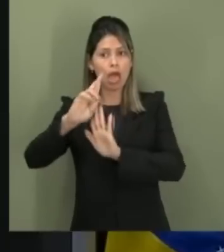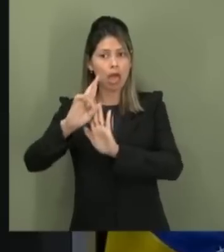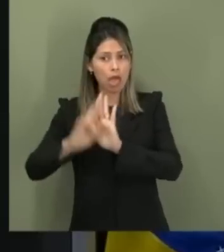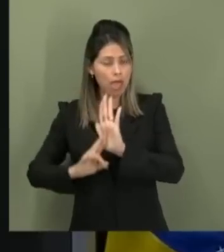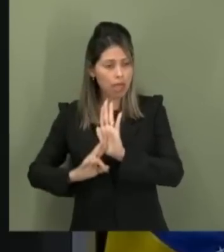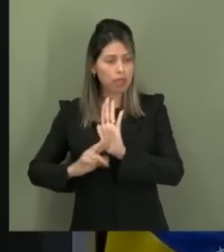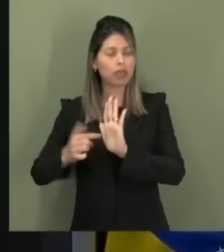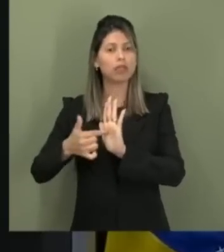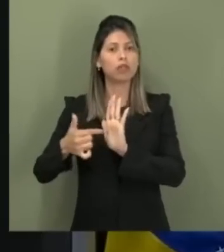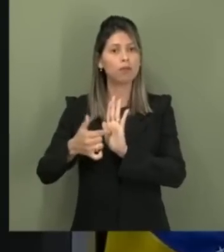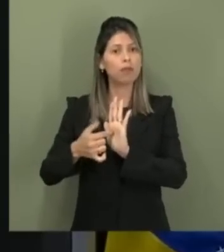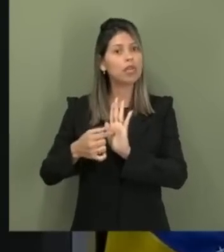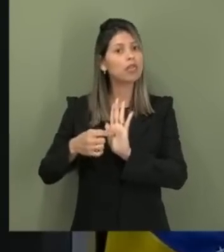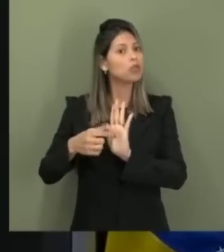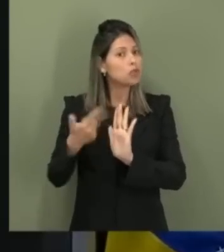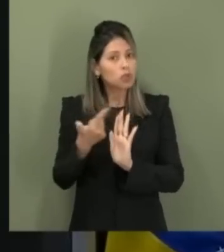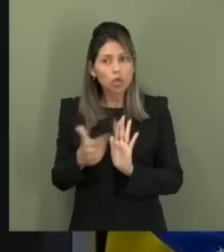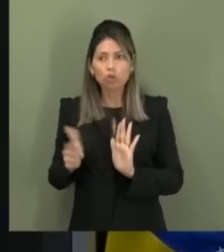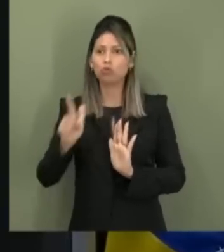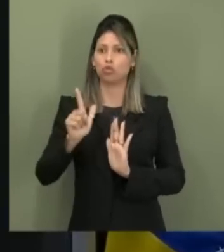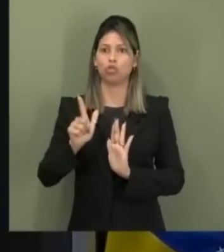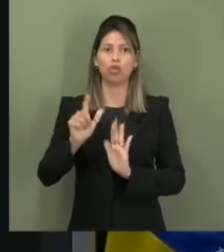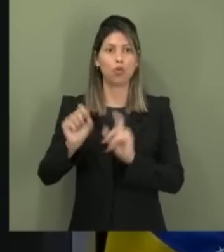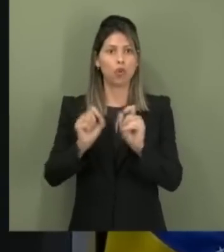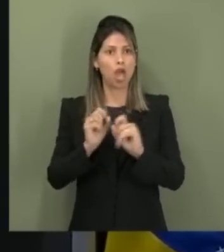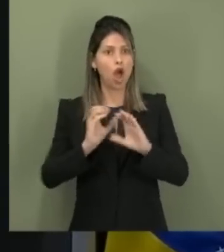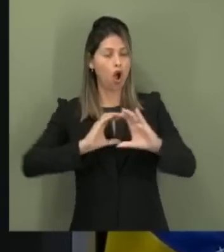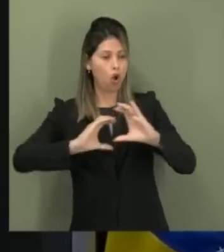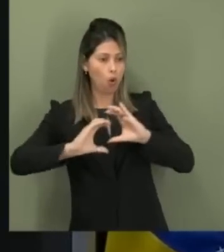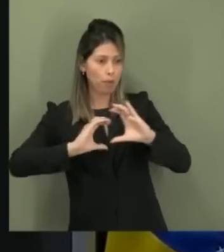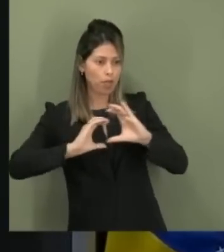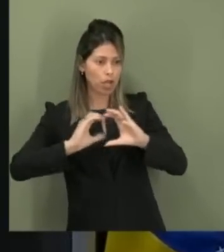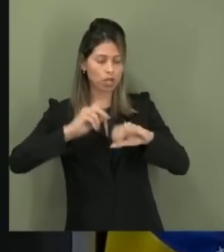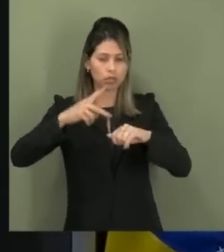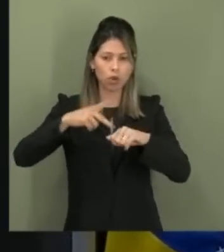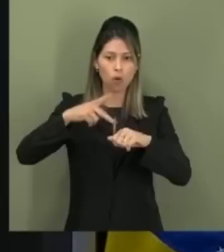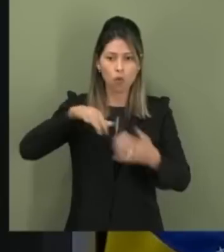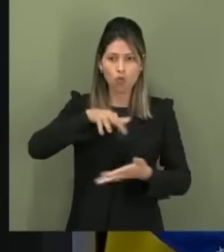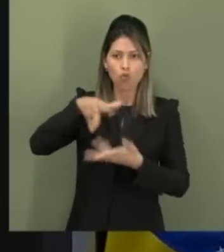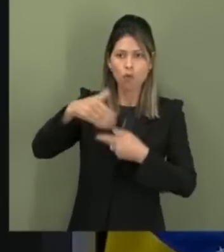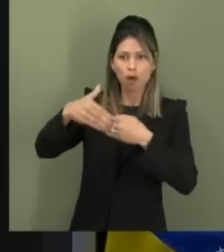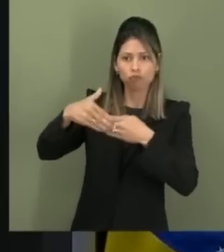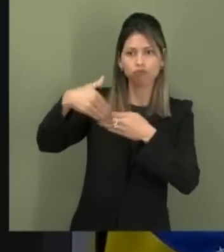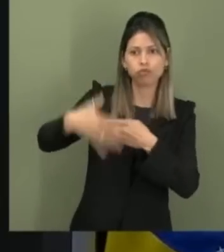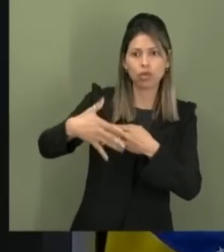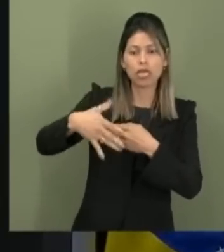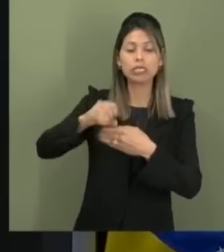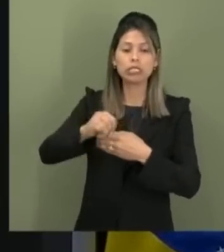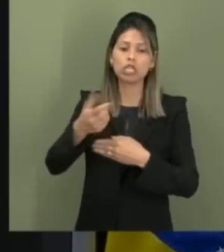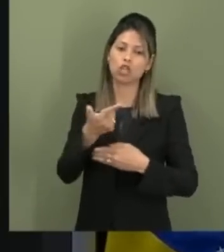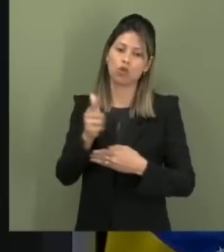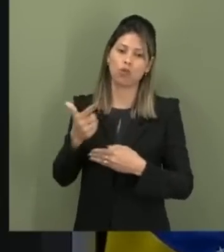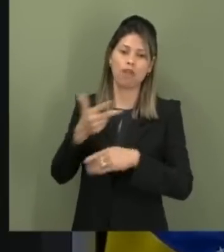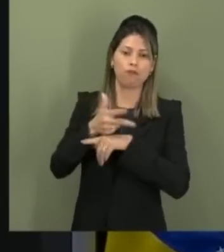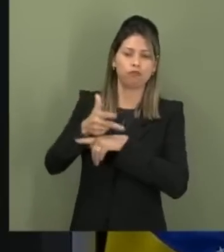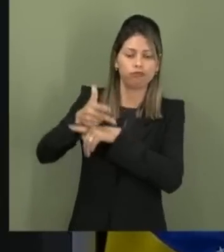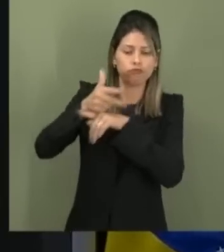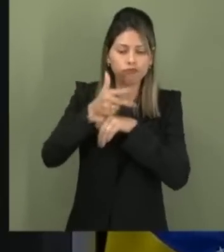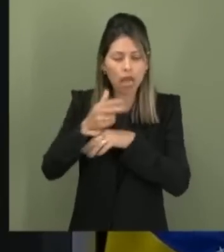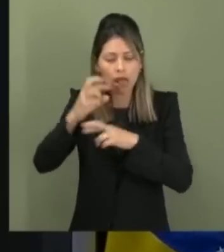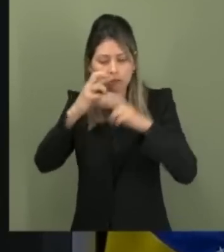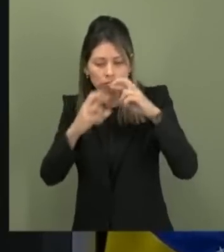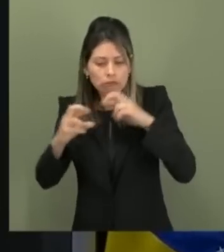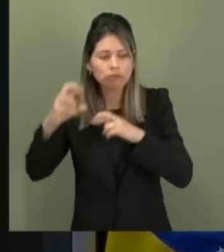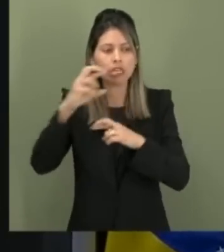que nós não tivéssemos mais comunicações com o mundo externo que não fossem monitoradas. E fizemos isso